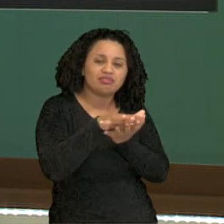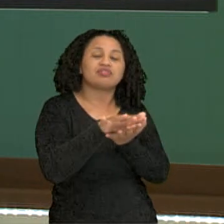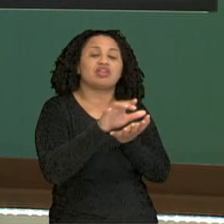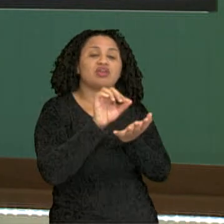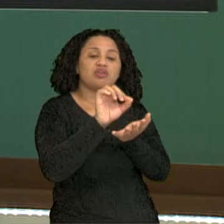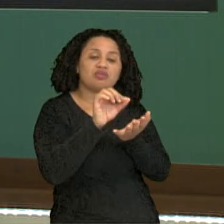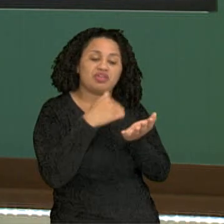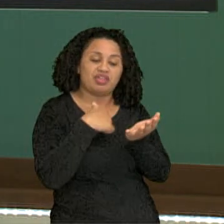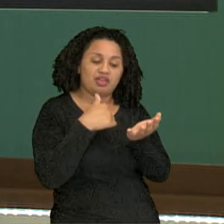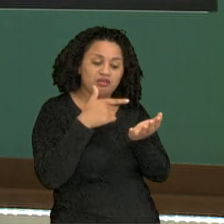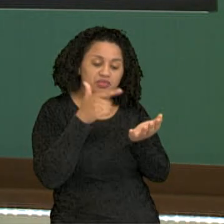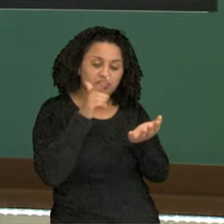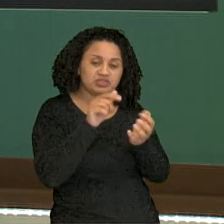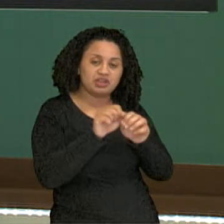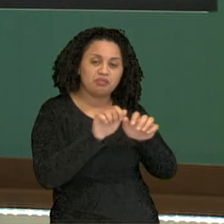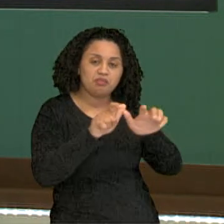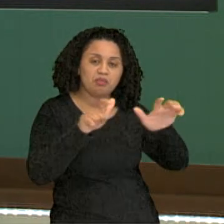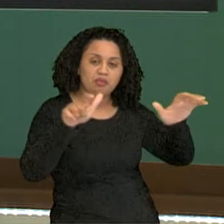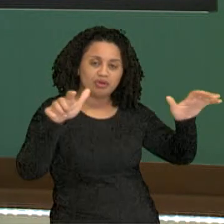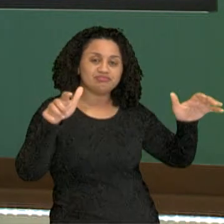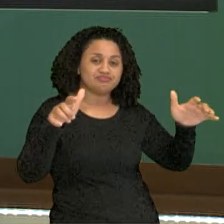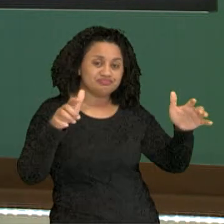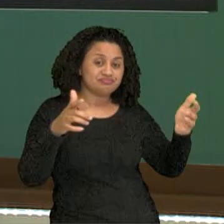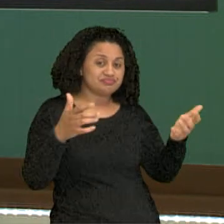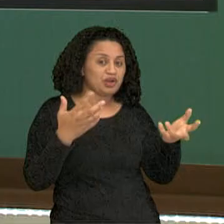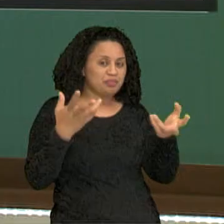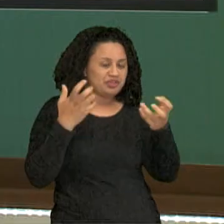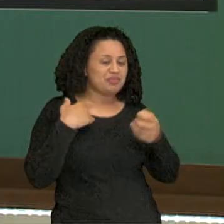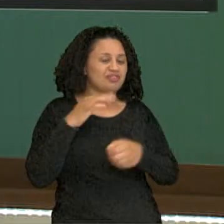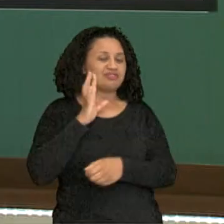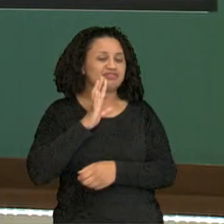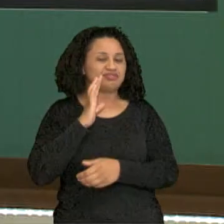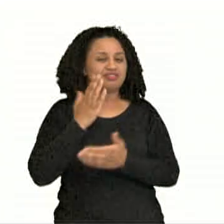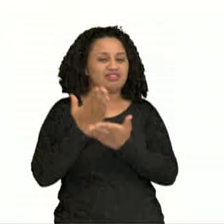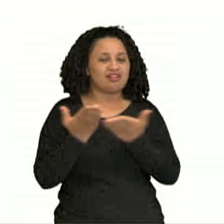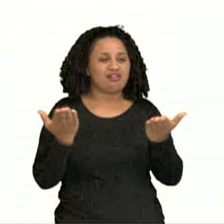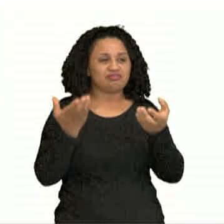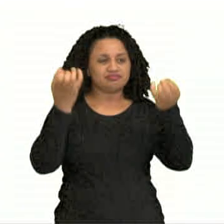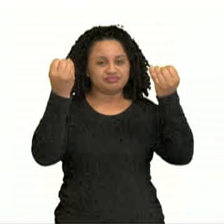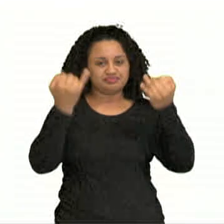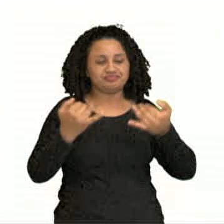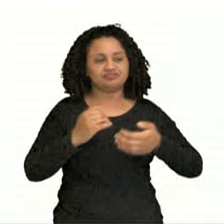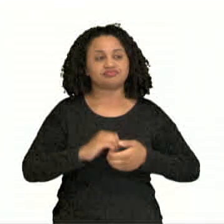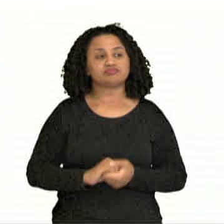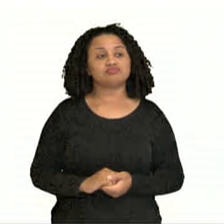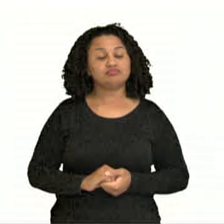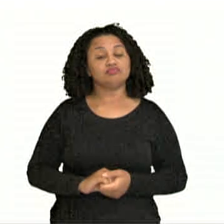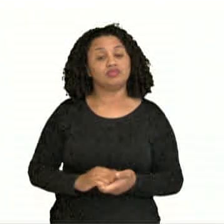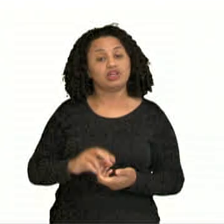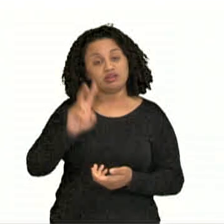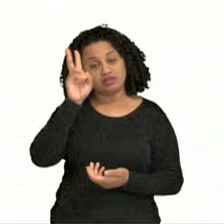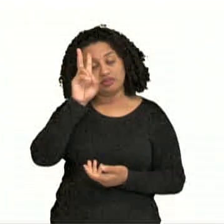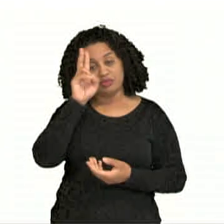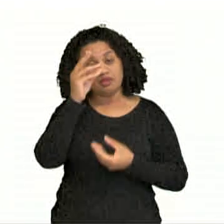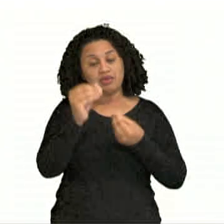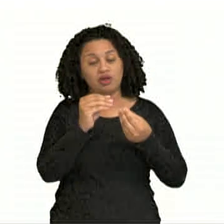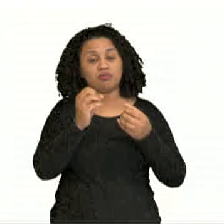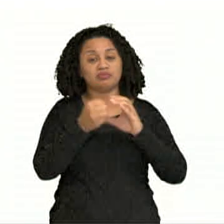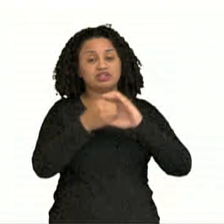levar as suas estruturas reprodutivas. Olha que legal! E nós vamos falar isso ao longo da aula. Então vamos relembrar as